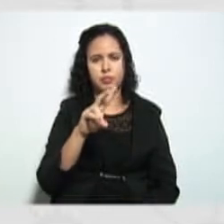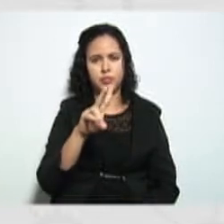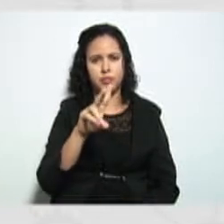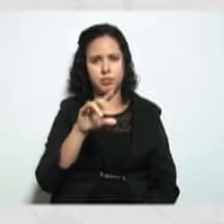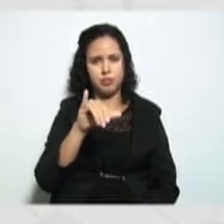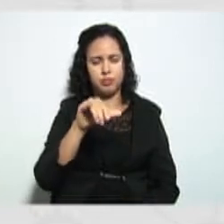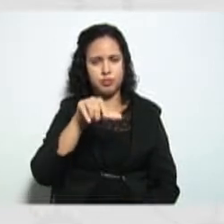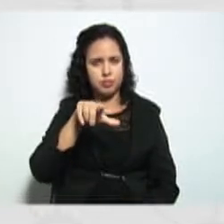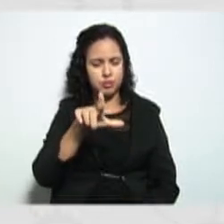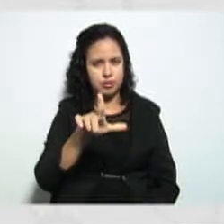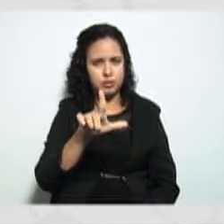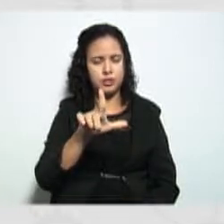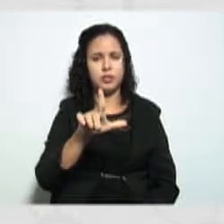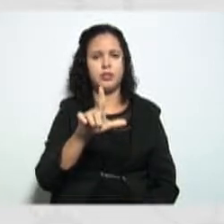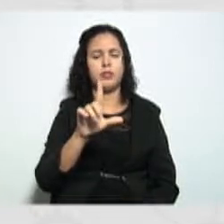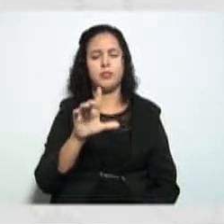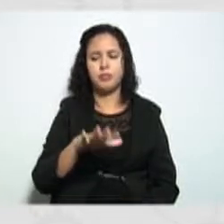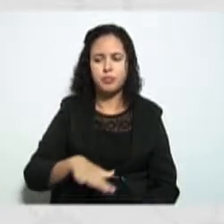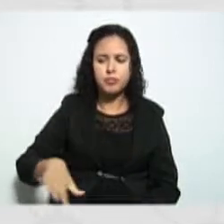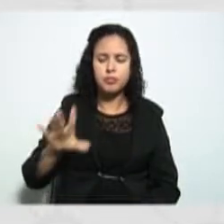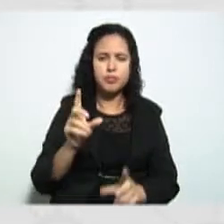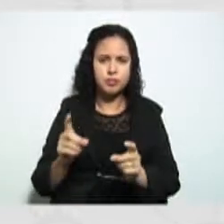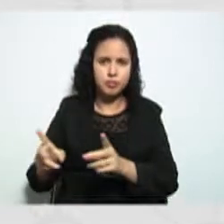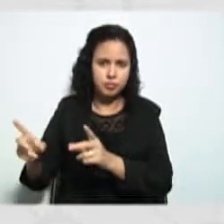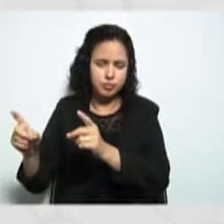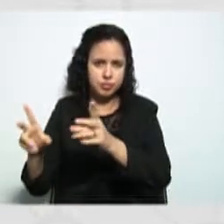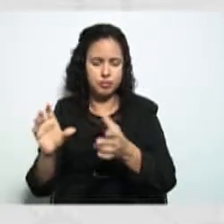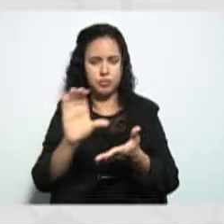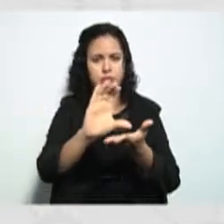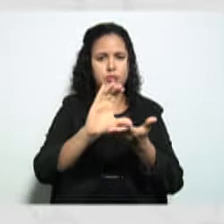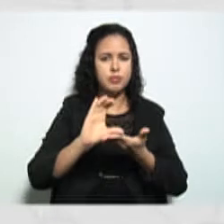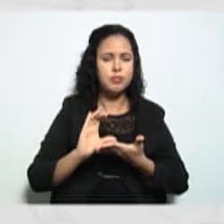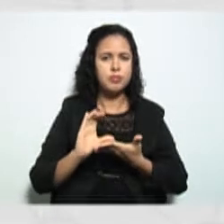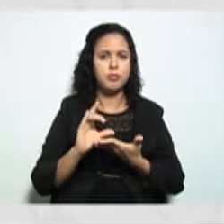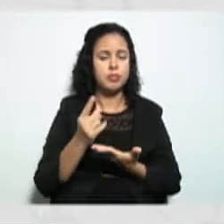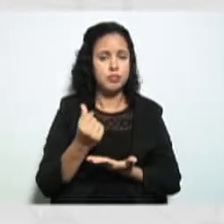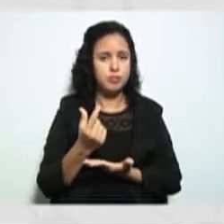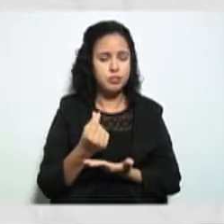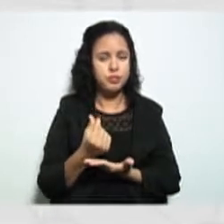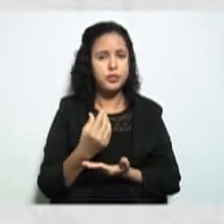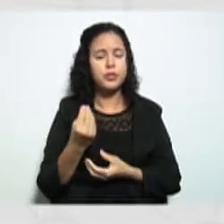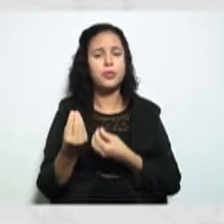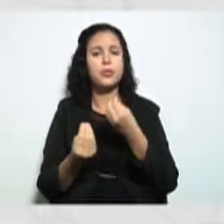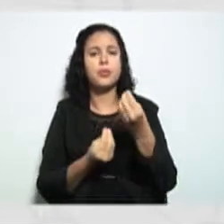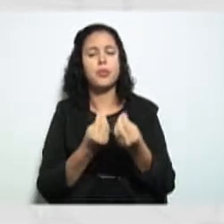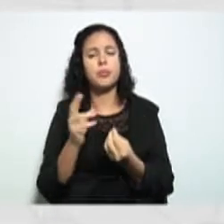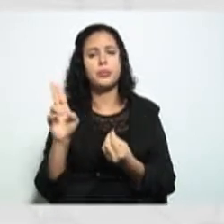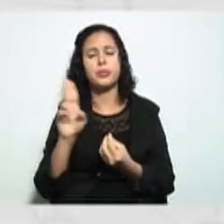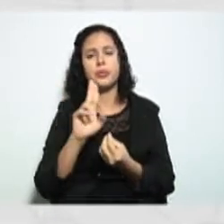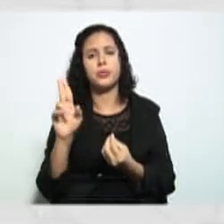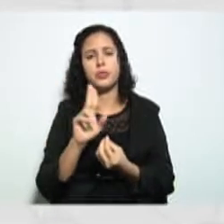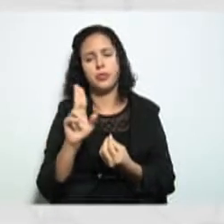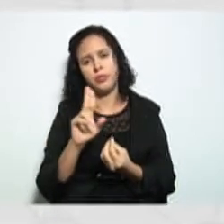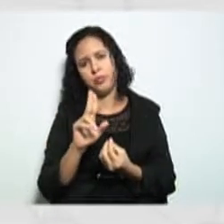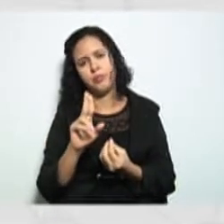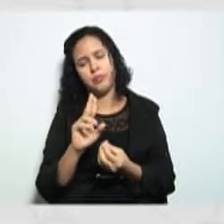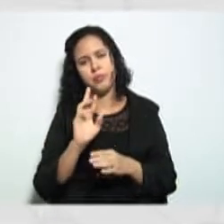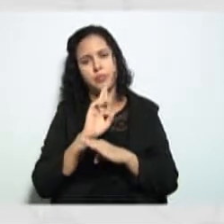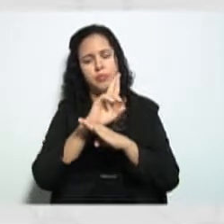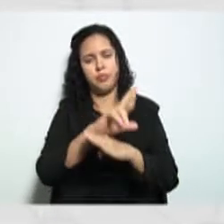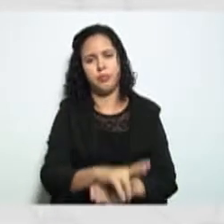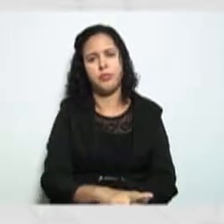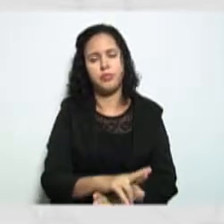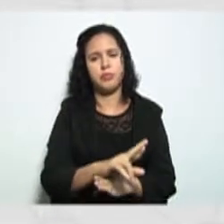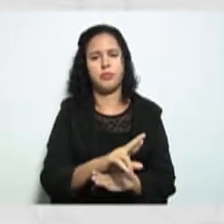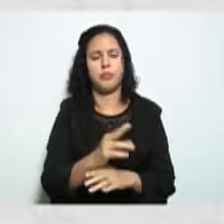fins lucrativos. Se não há lucros, como são chamados resultados financeiros positivos? Durante a nossa